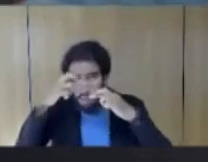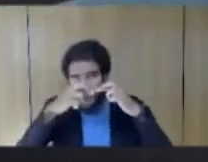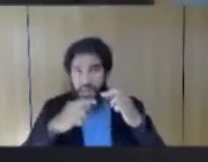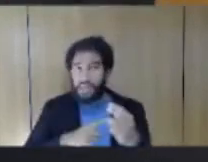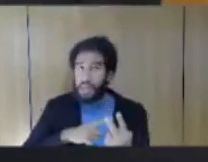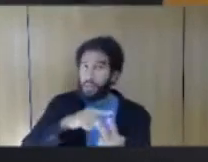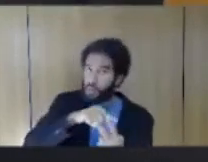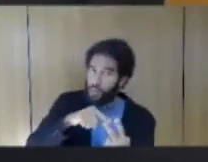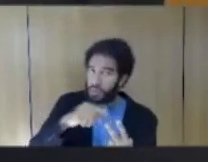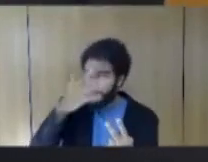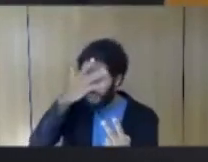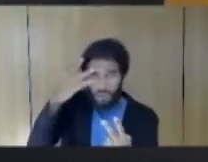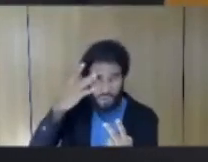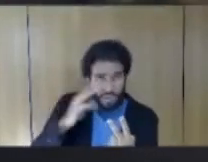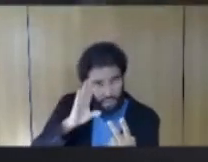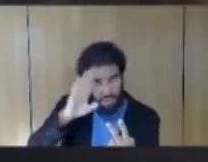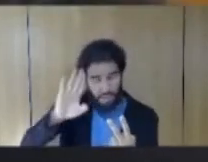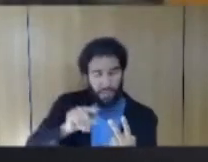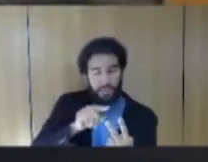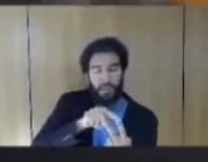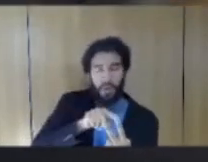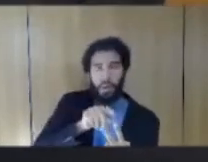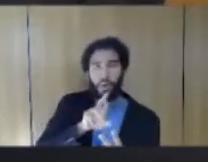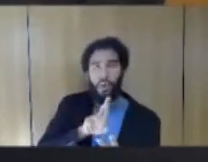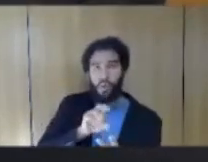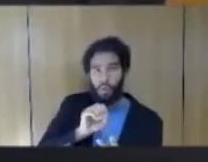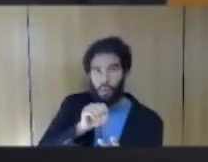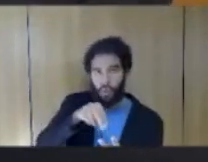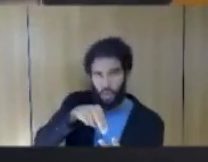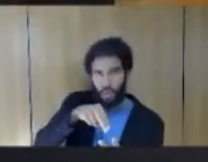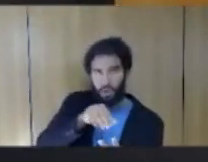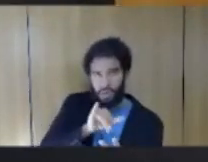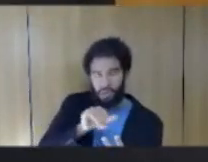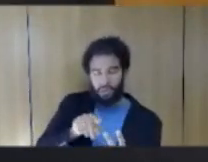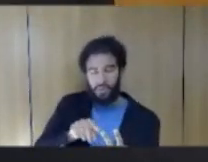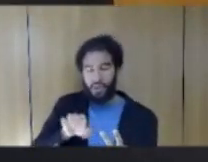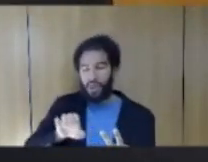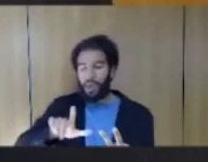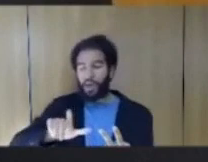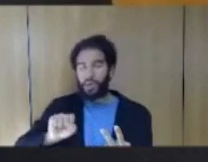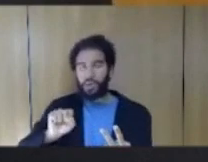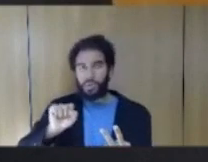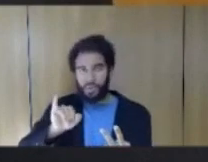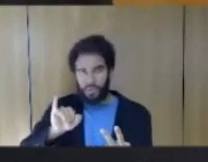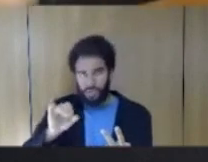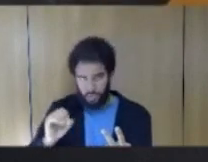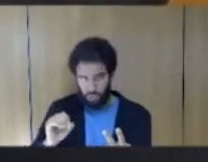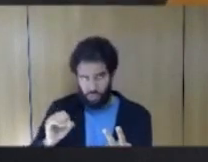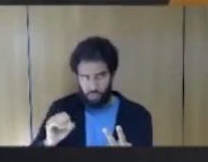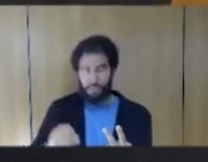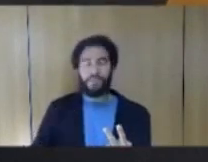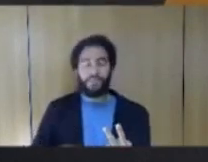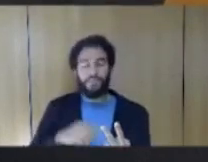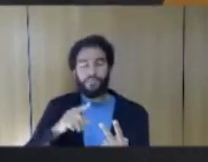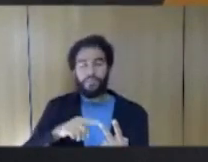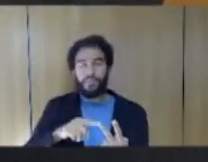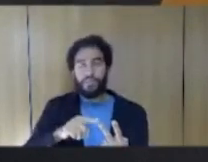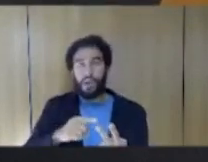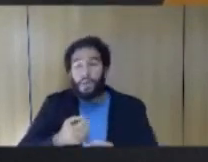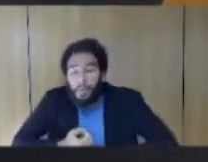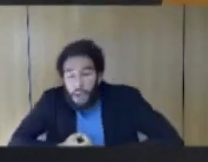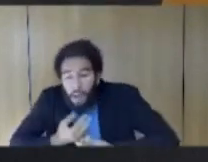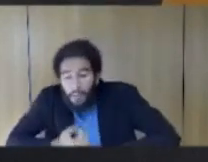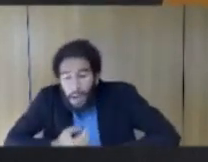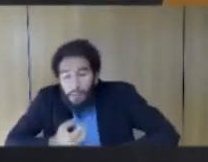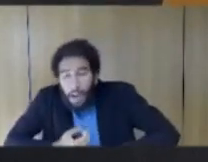personagens o Roni Lessa e o Élcio Queiroz o senhor é os Queiroz fez